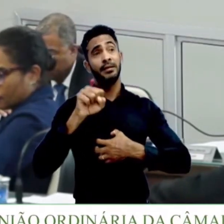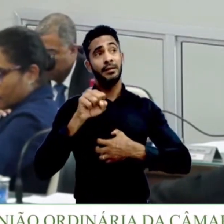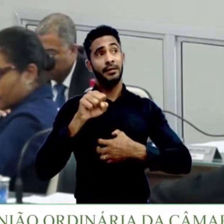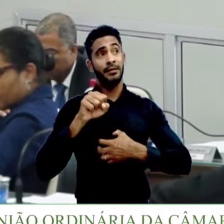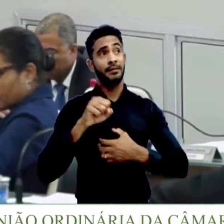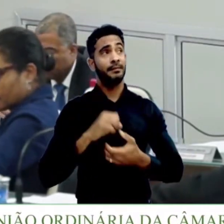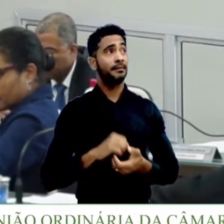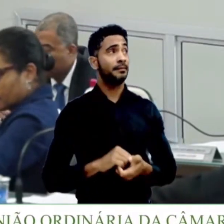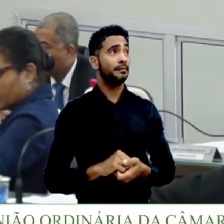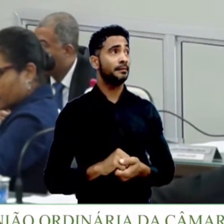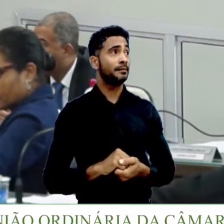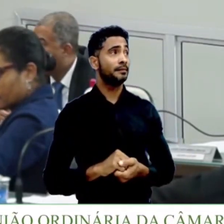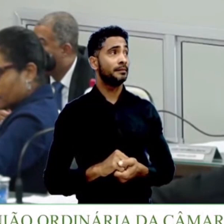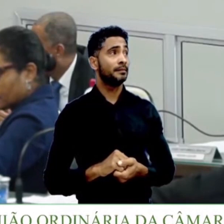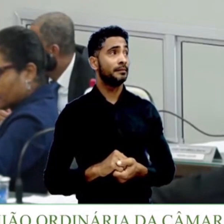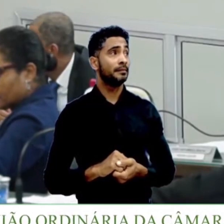passar.